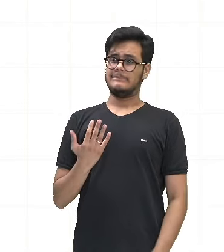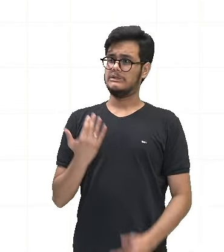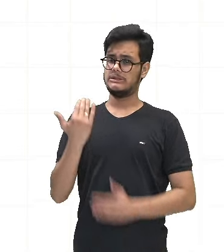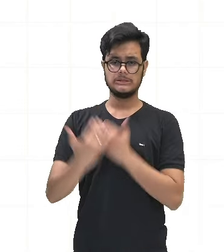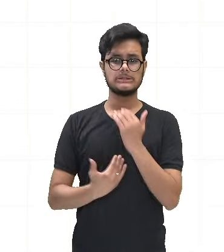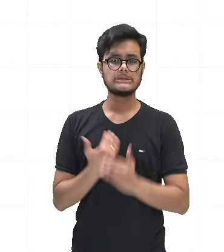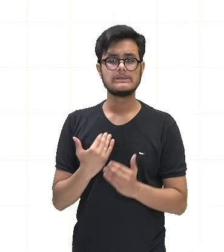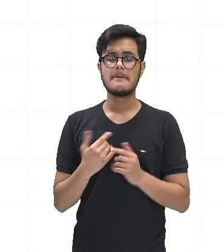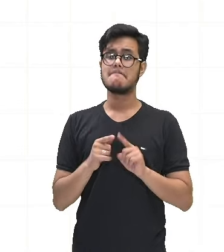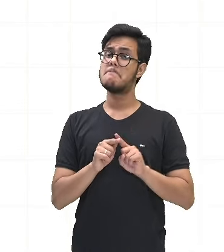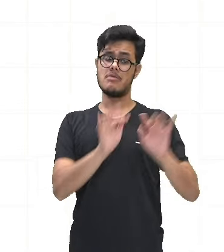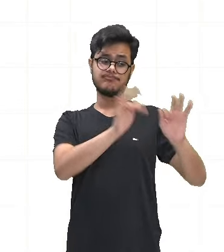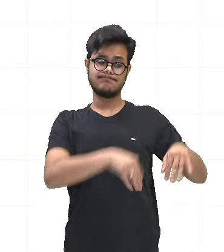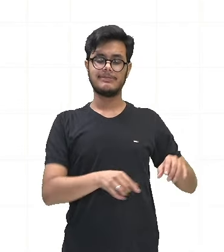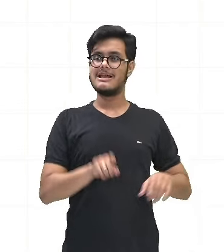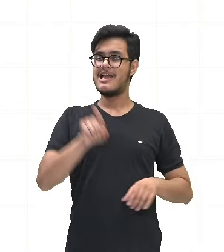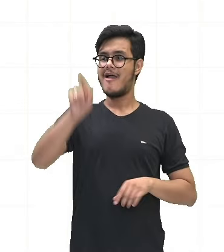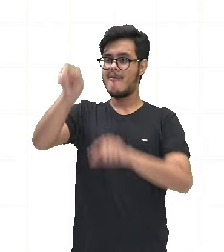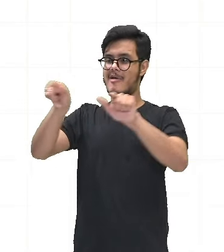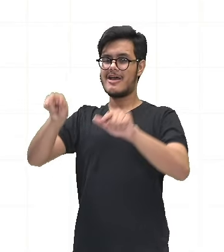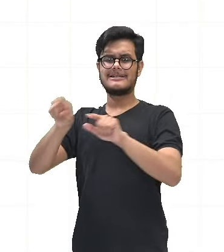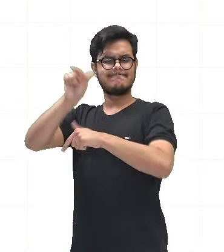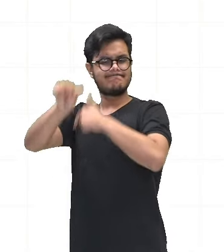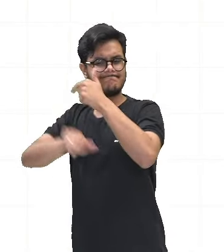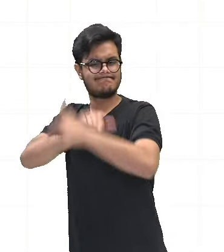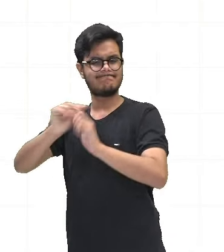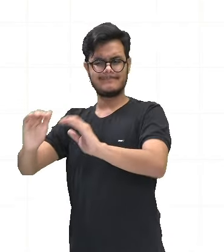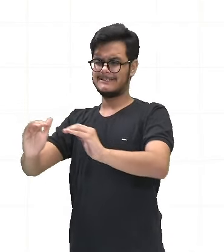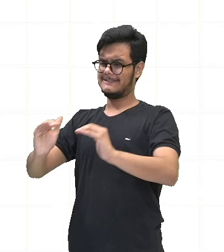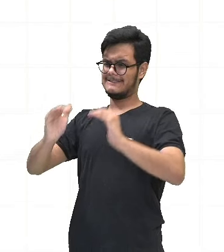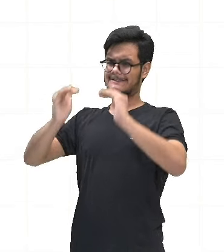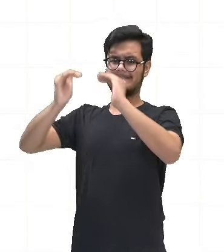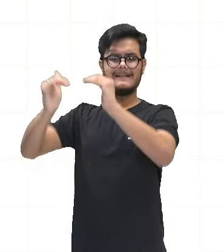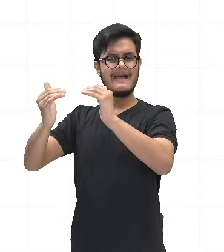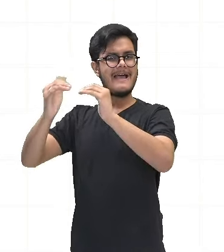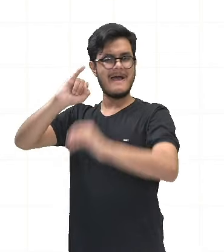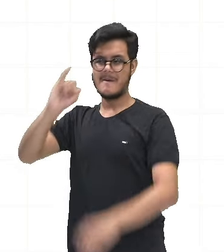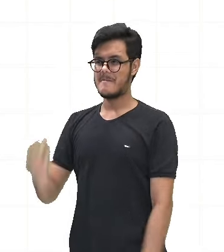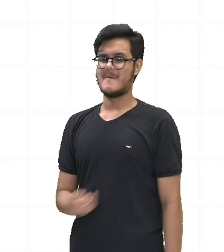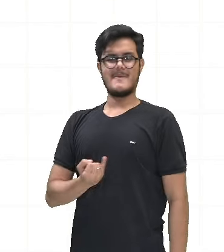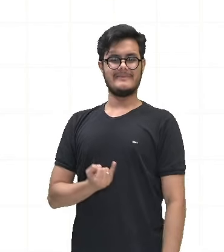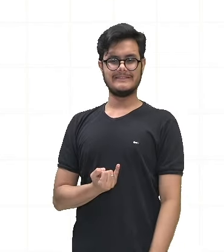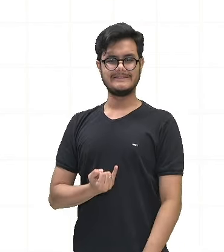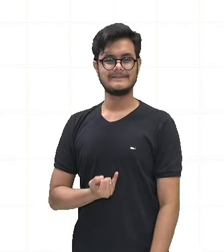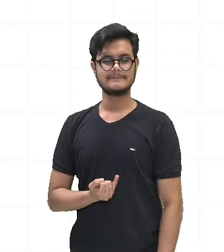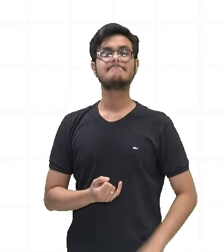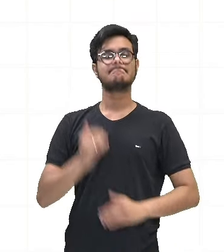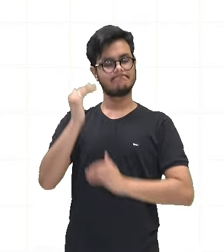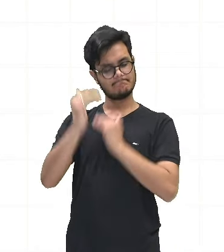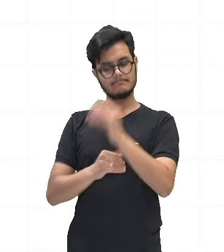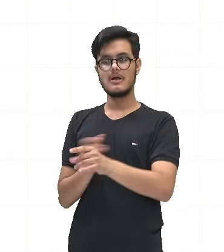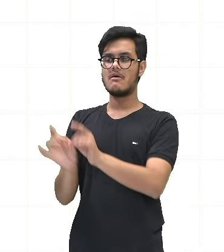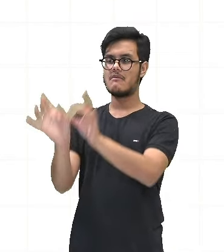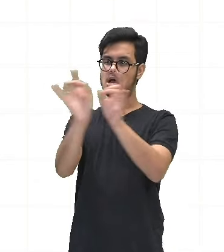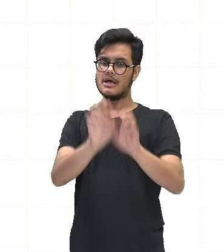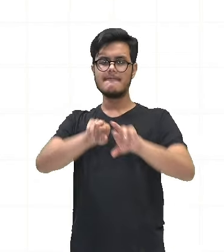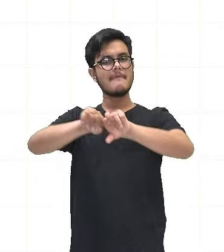quando o feudalismo cai, a burguesia aproveita o momento para desenvolver as suas atividades